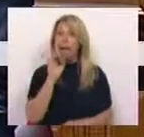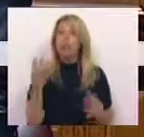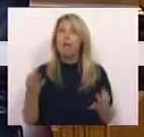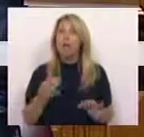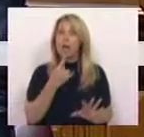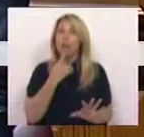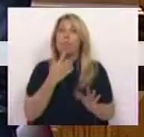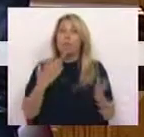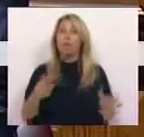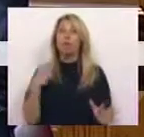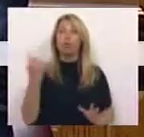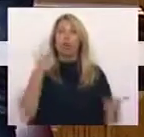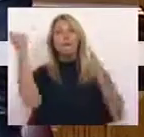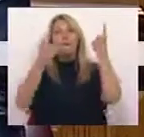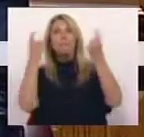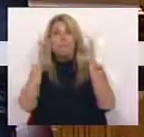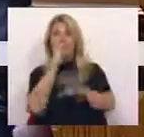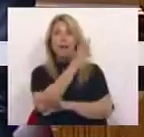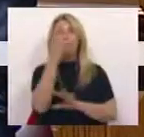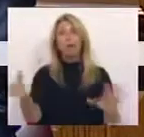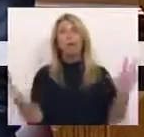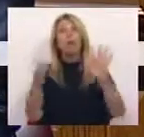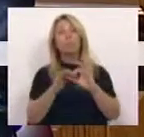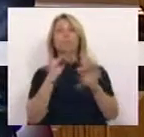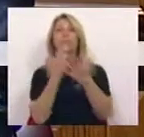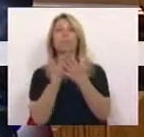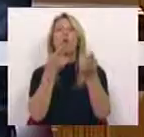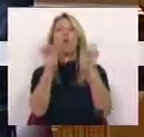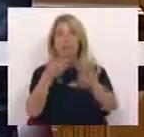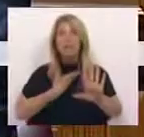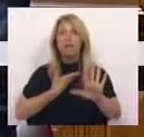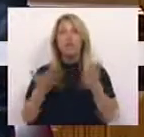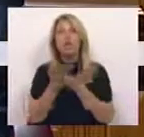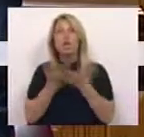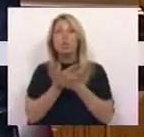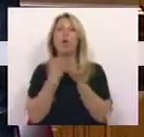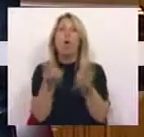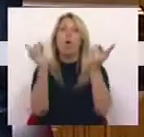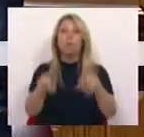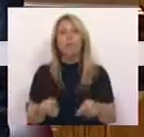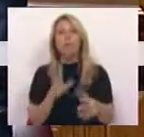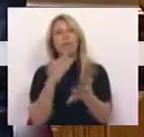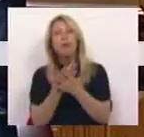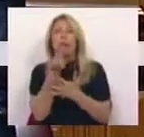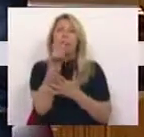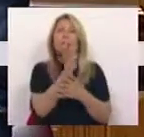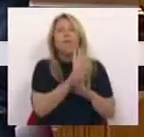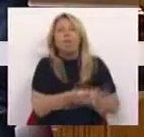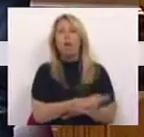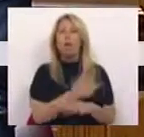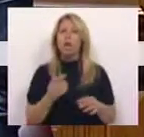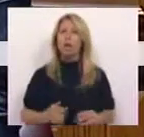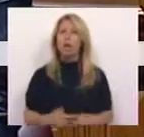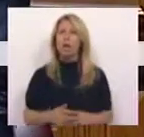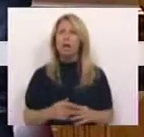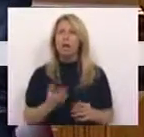nós pensarmos e agirmos no sentido da renegociação da dívida, para criar, de facto, uma folga que nos permita